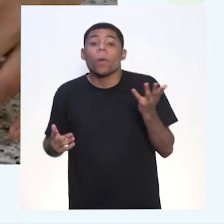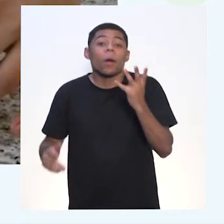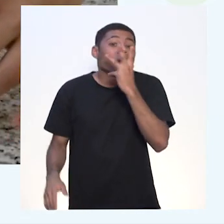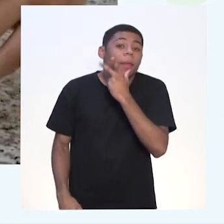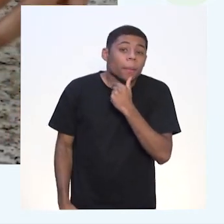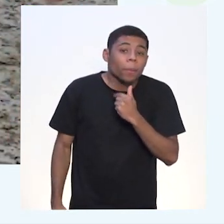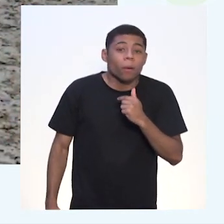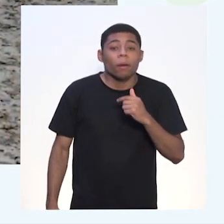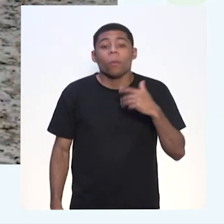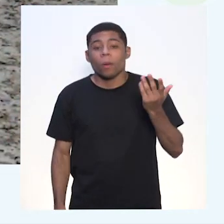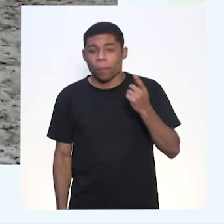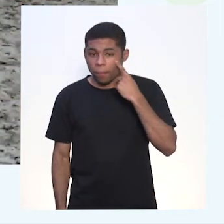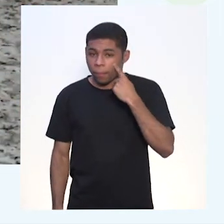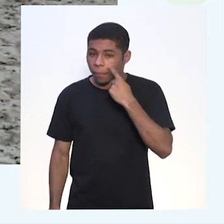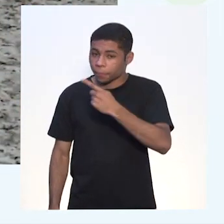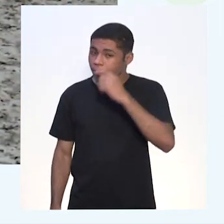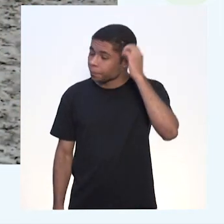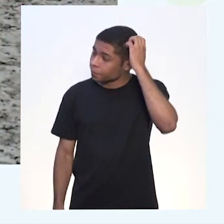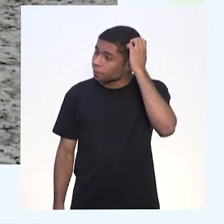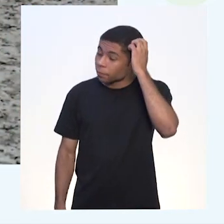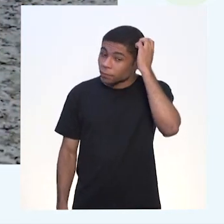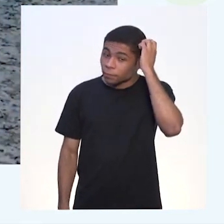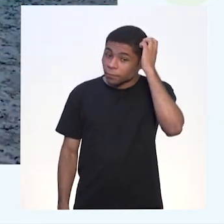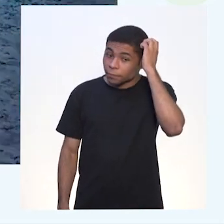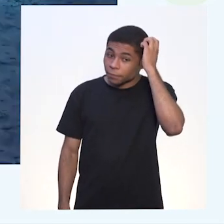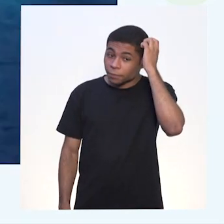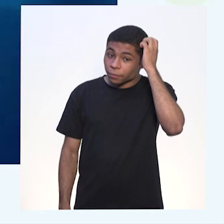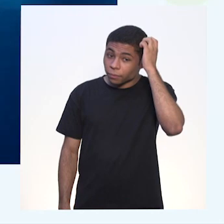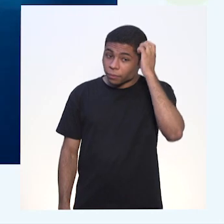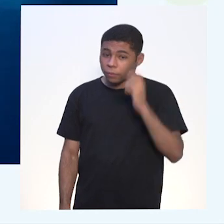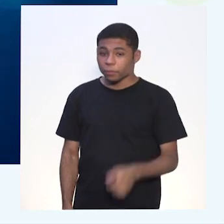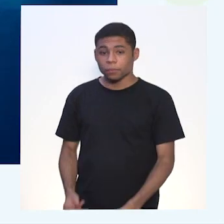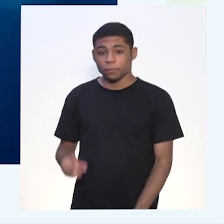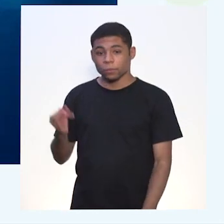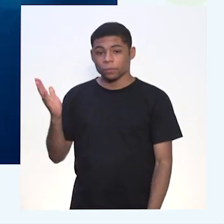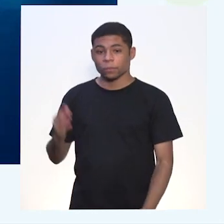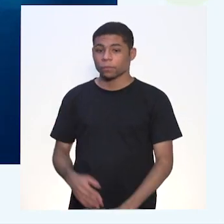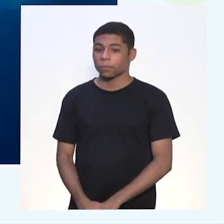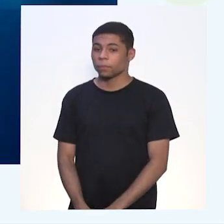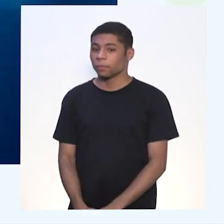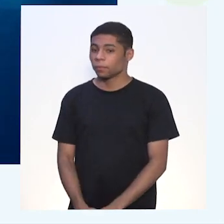menos tempo para acontecer. Então, ó, a parte sem triturar e a parte triturada.